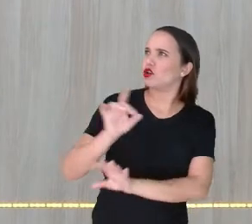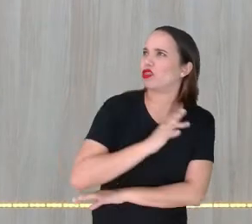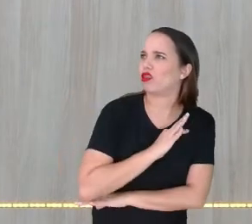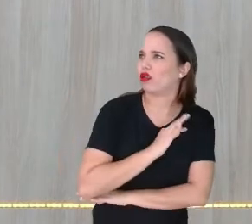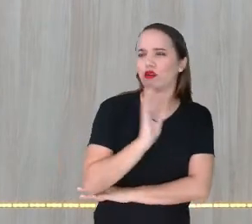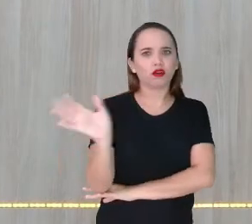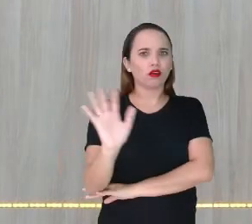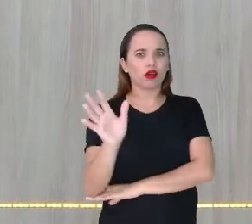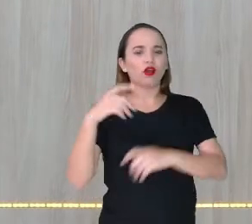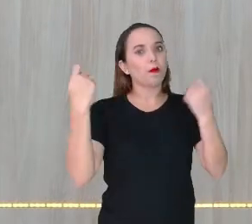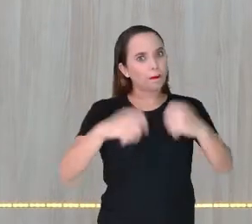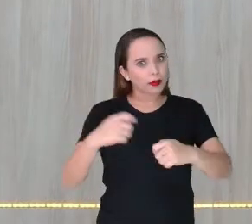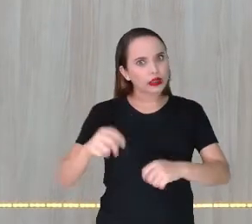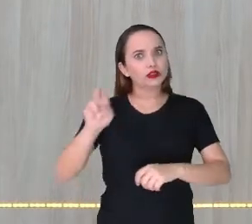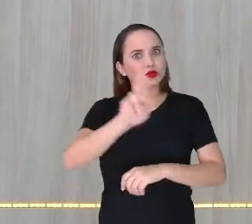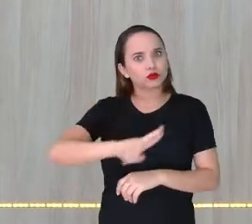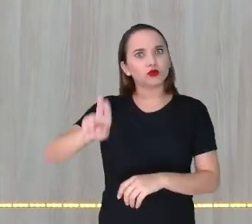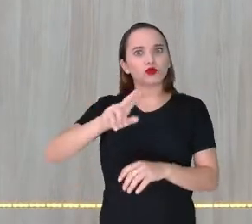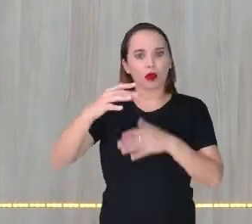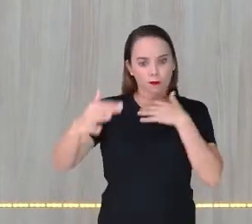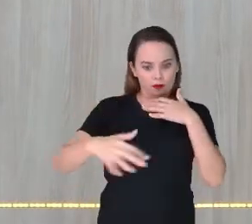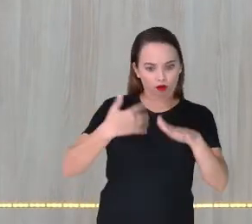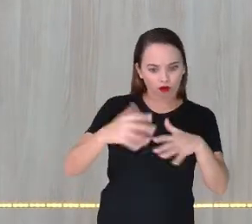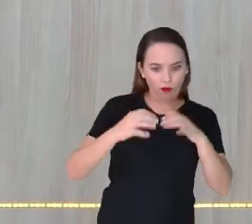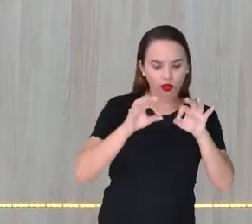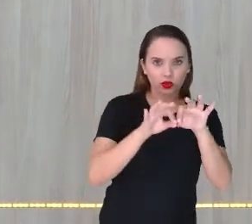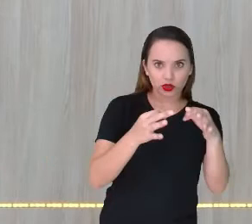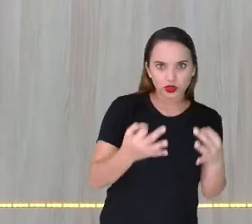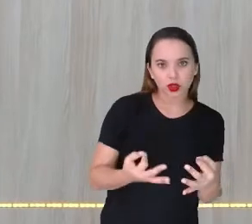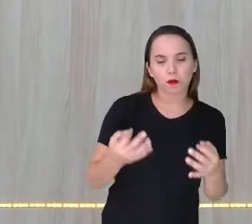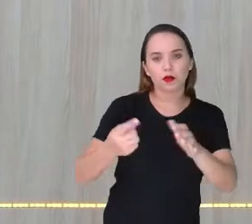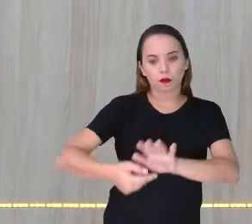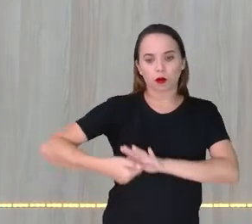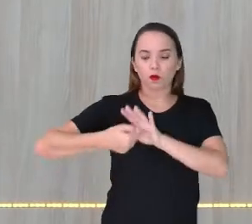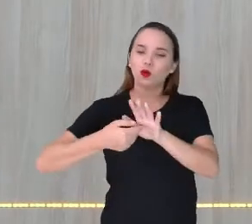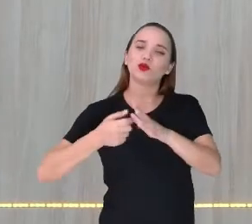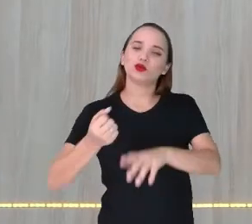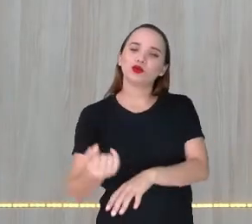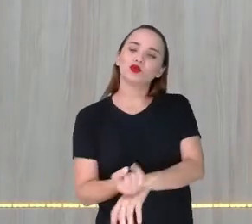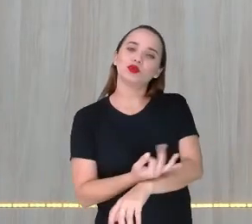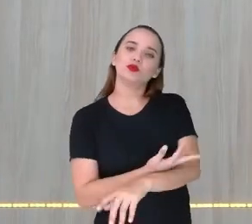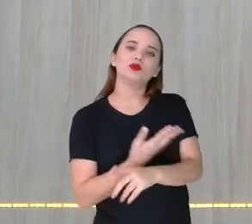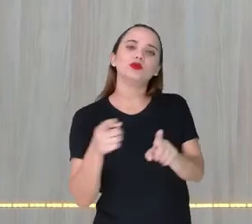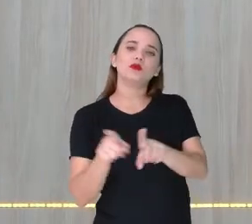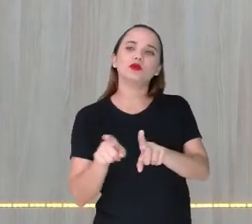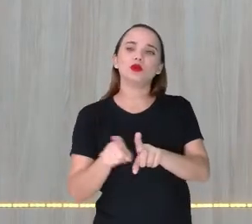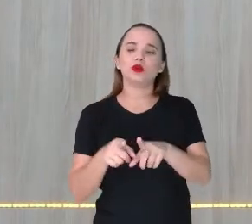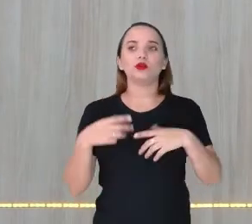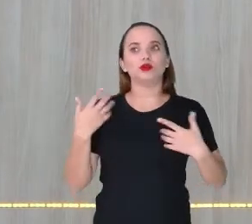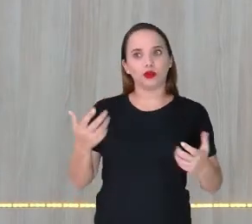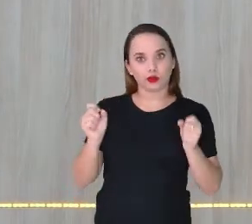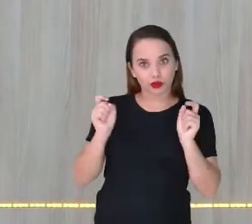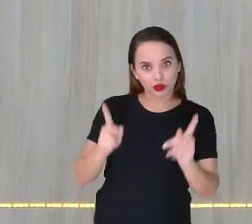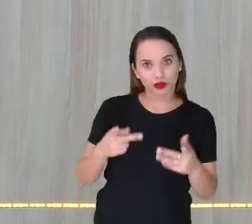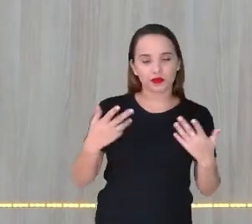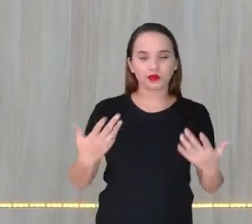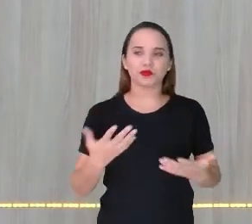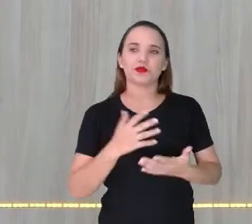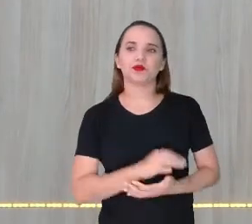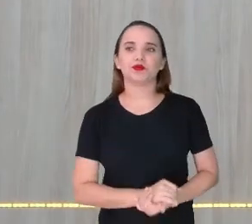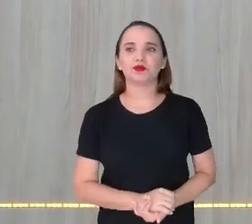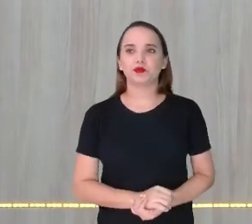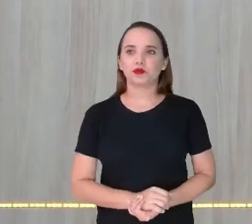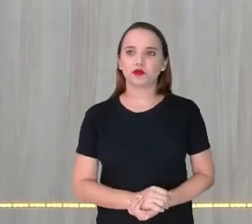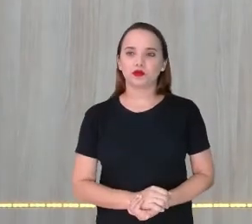também colocar movimentos mais simples para poder expressar aí os sentimentos das pessoas. Beleza?